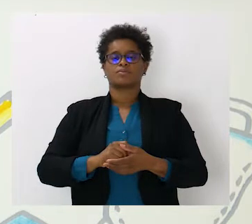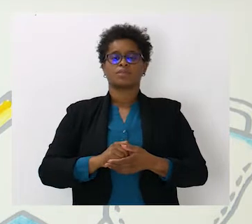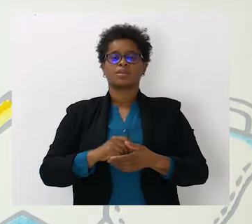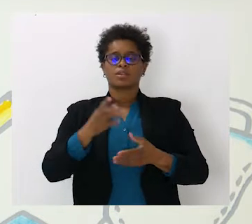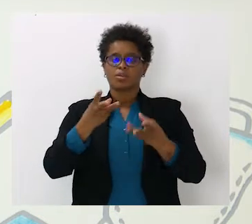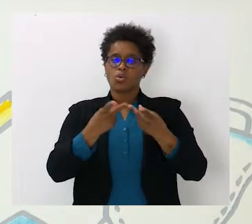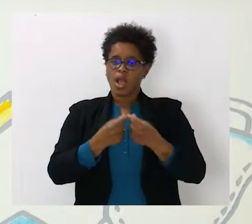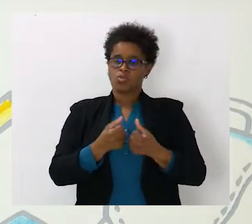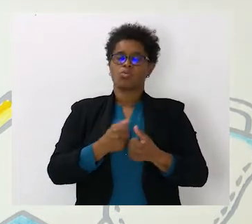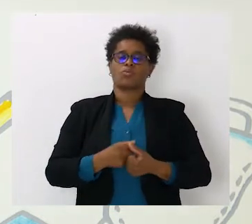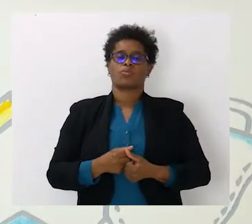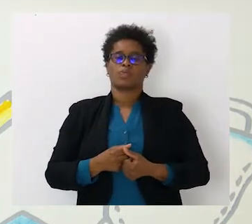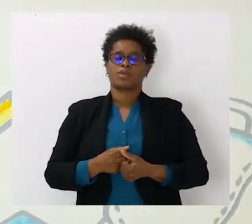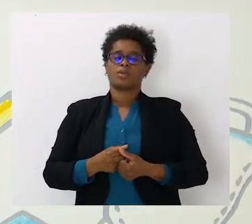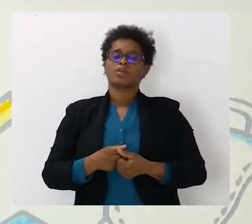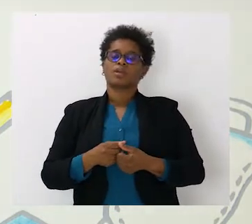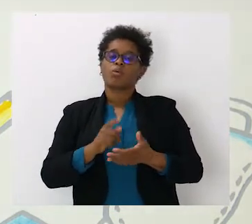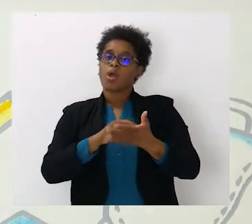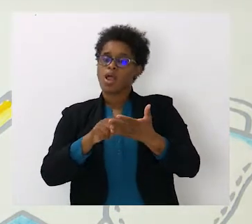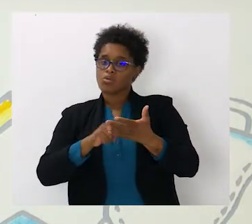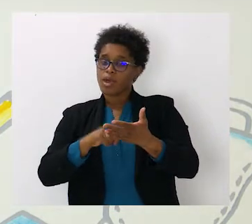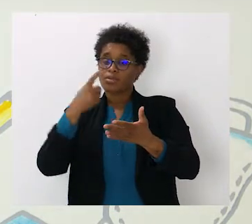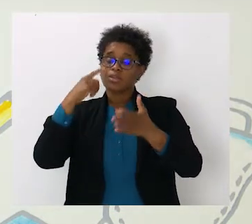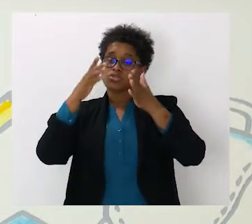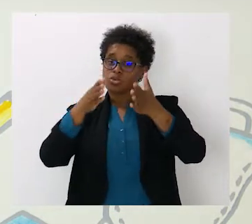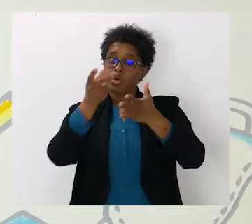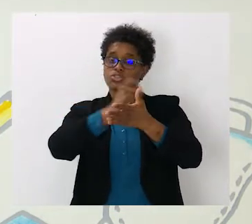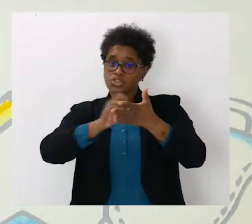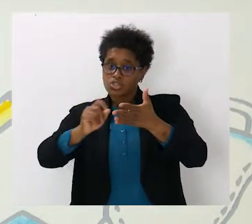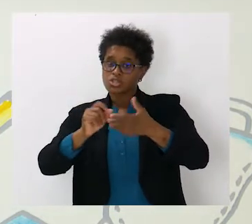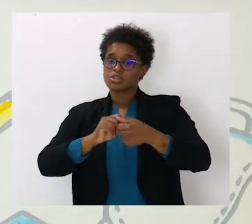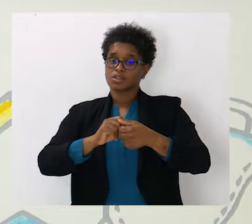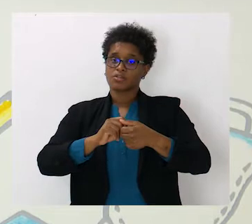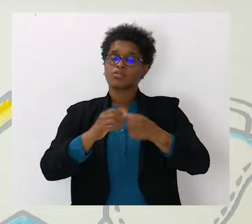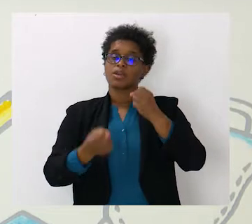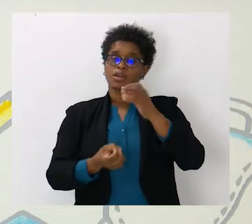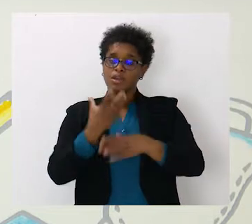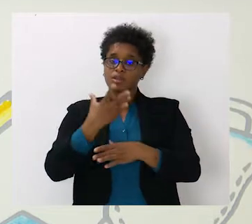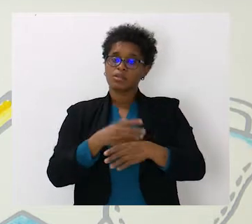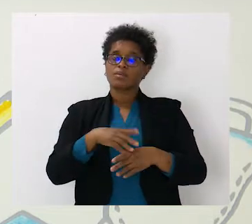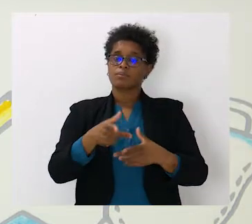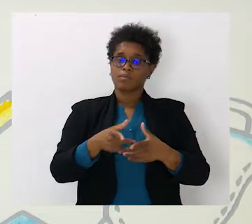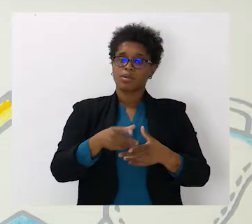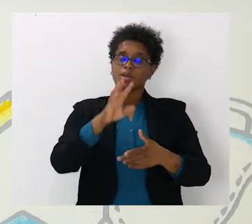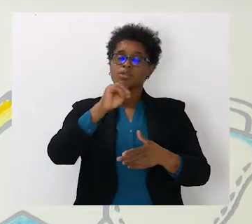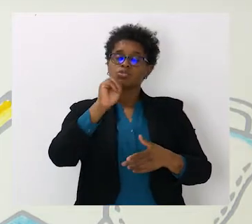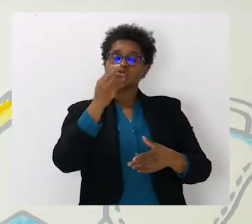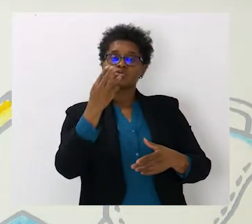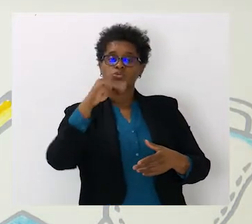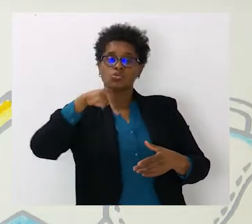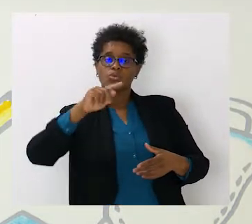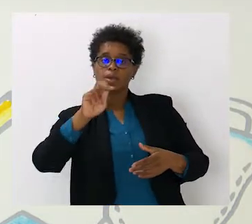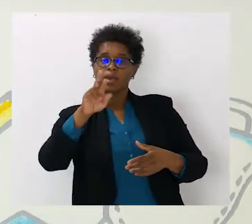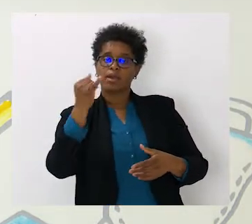escrita e do cálculo. E atenção, a escrita foi inventada pelos